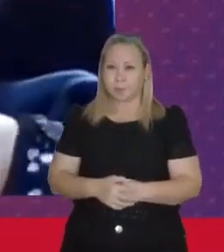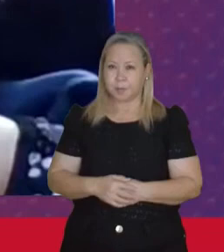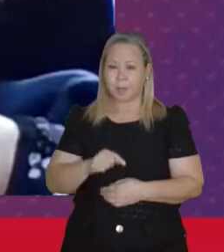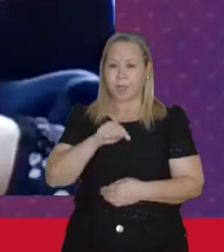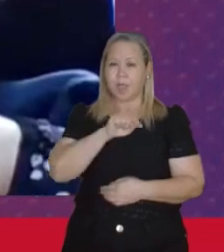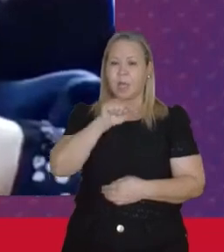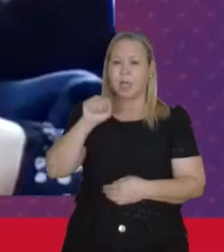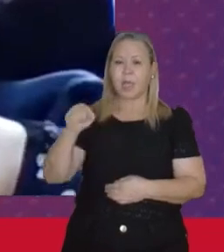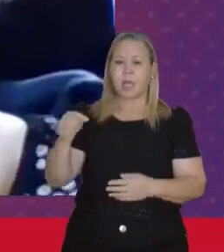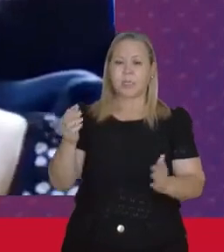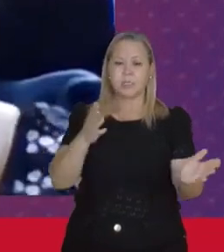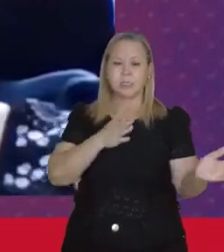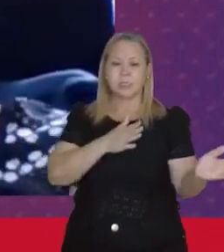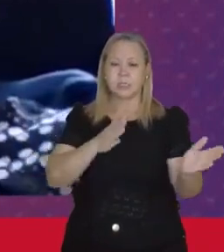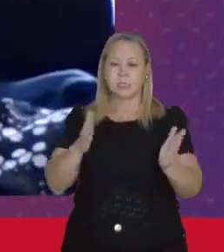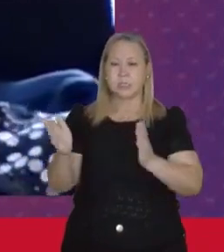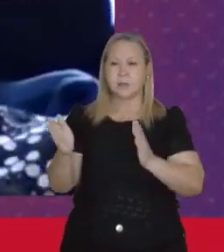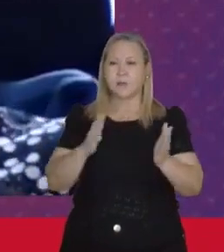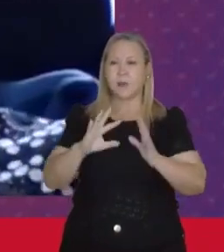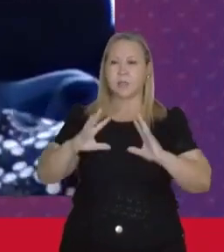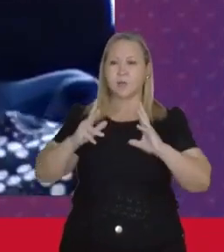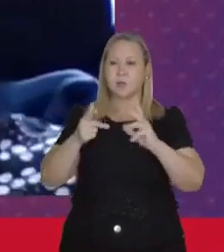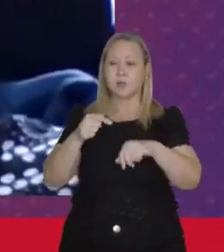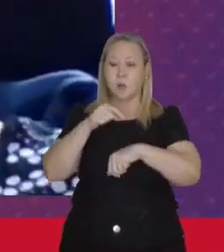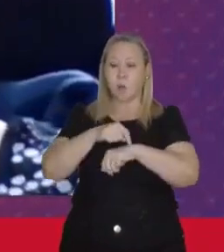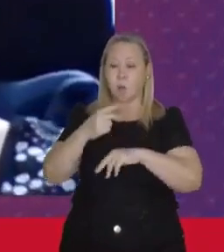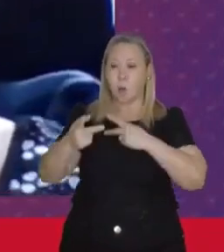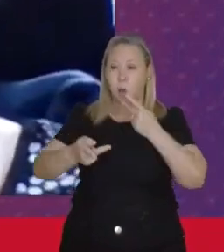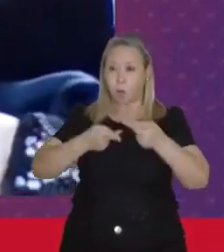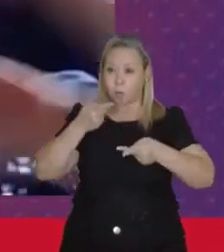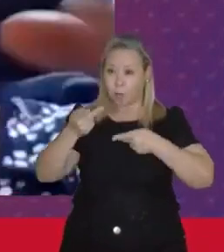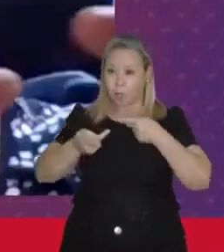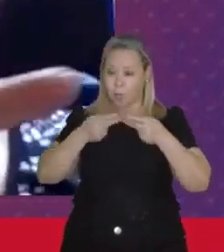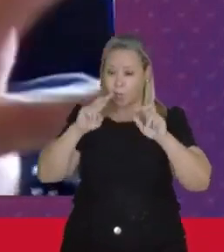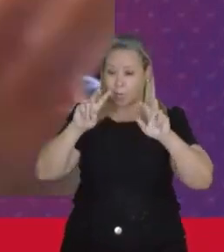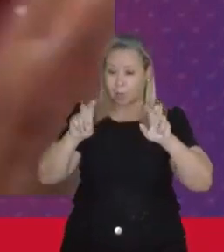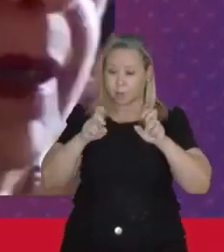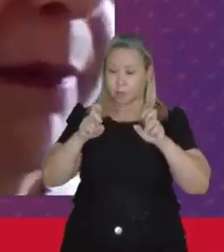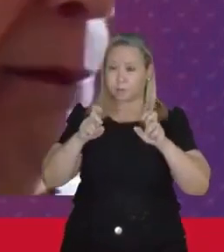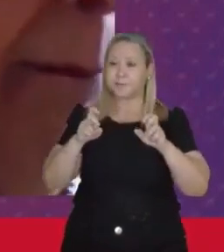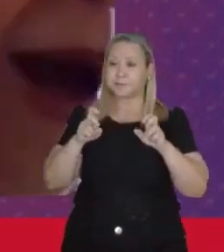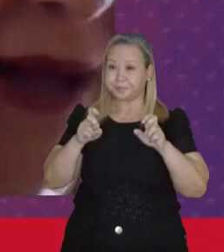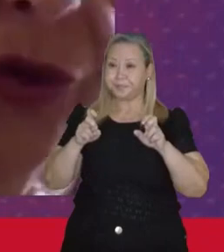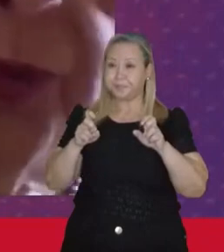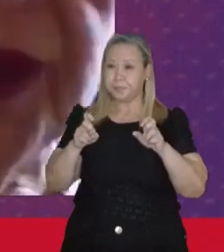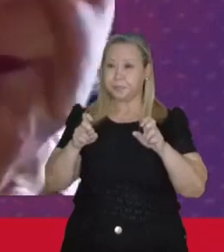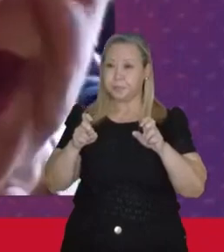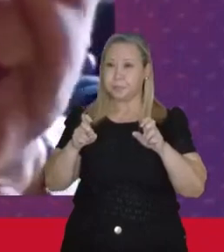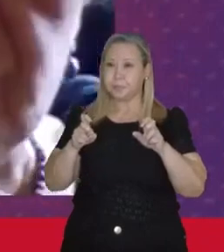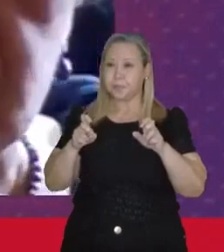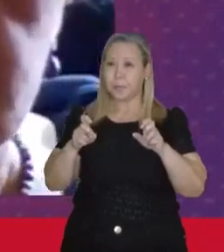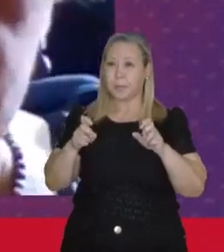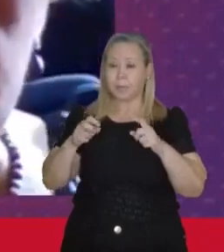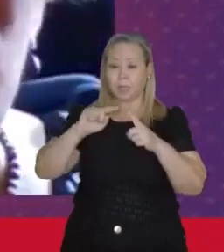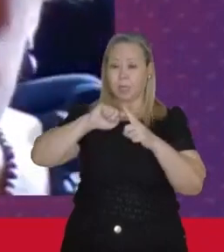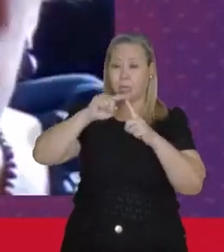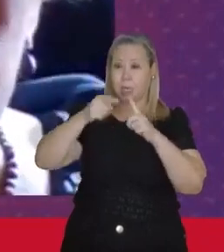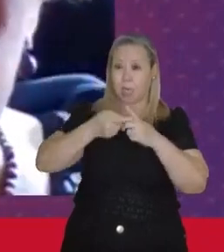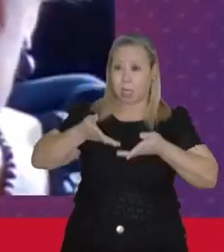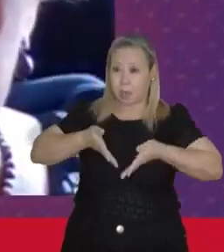Essas fases todas. Quando falamos em parto,